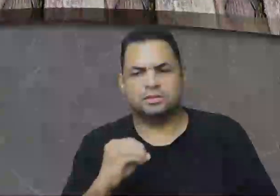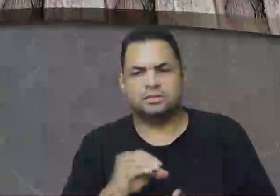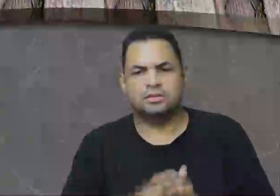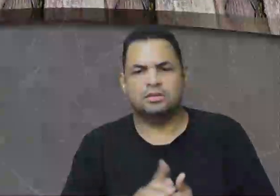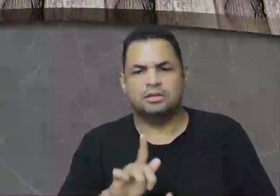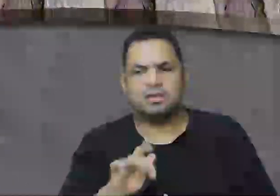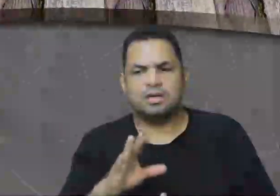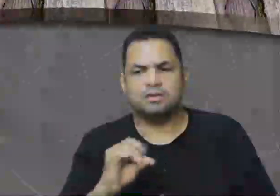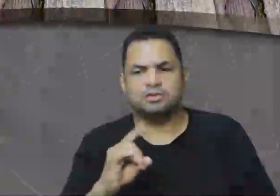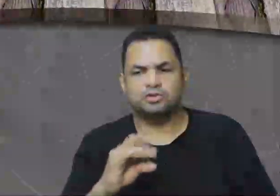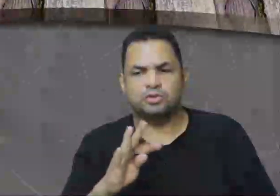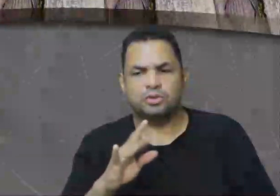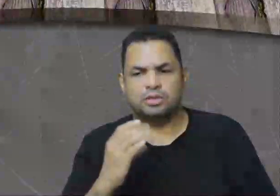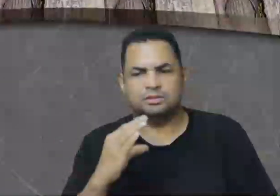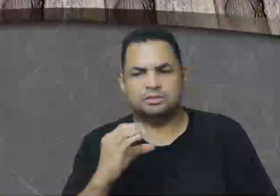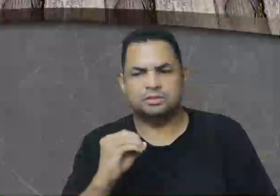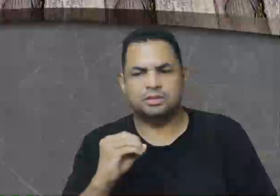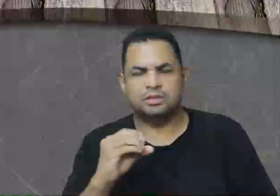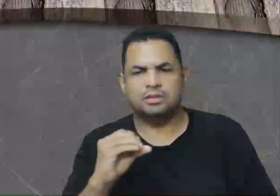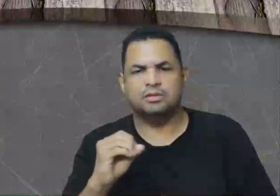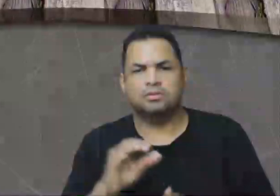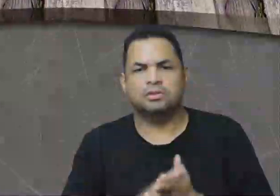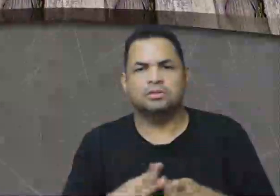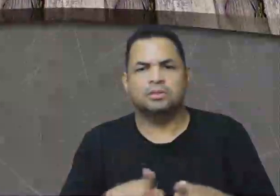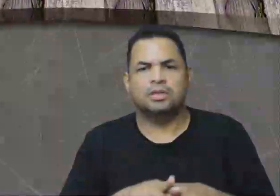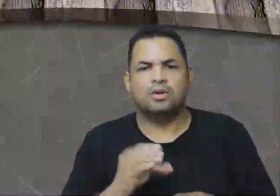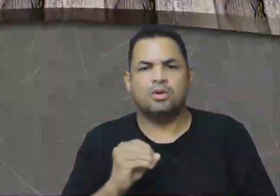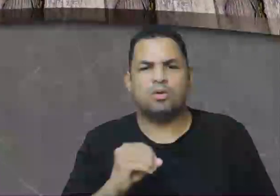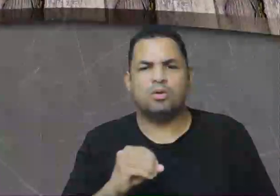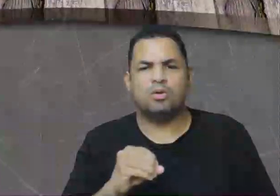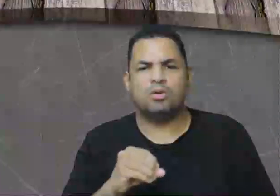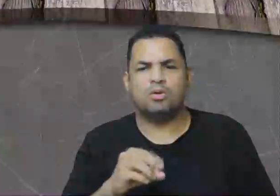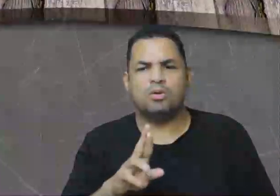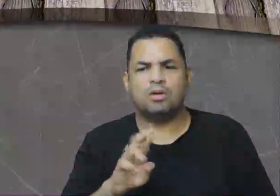gastrulação e organogênese, tá?